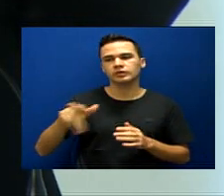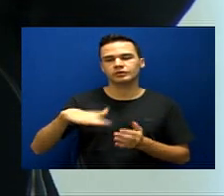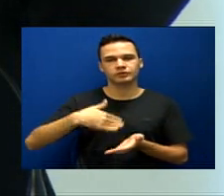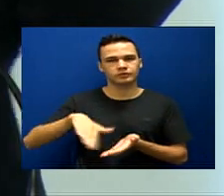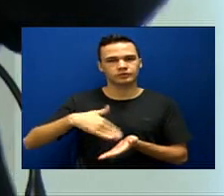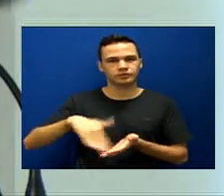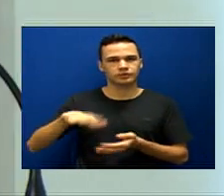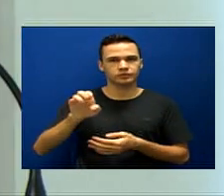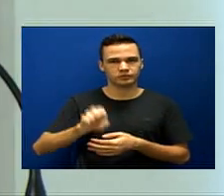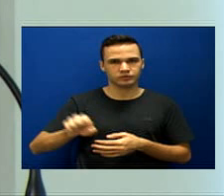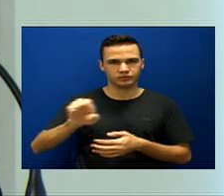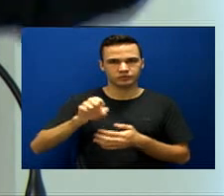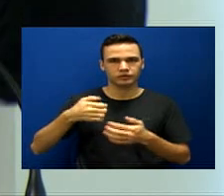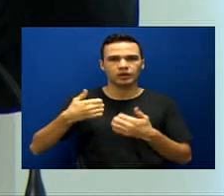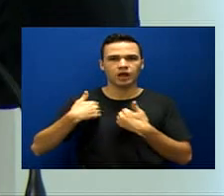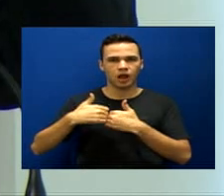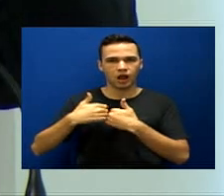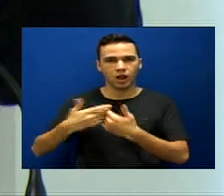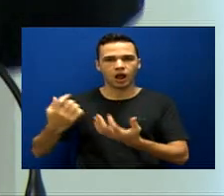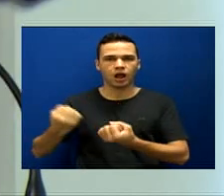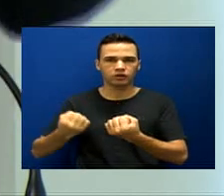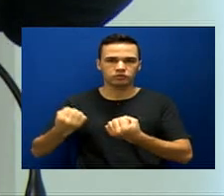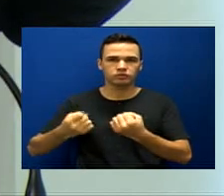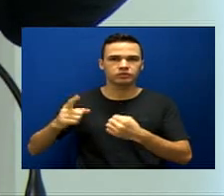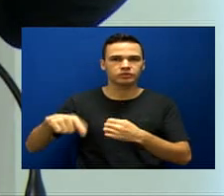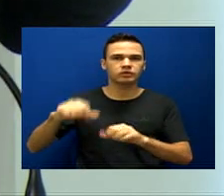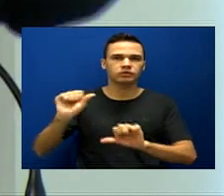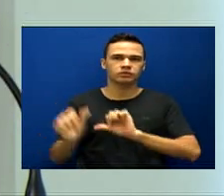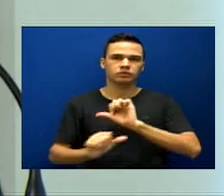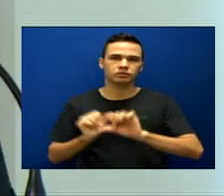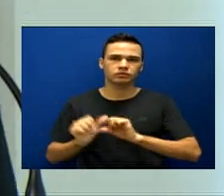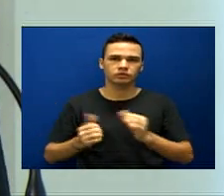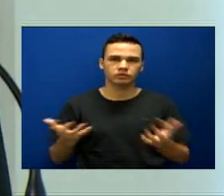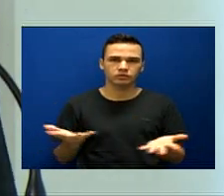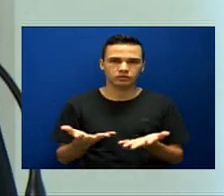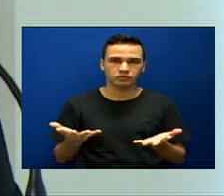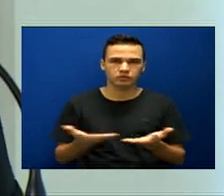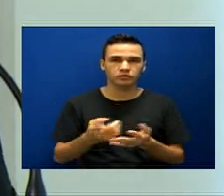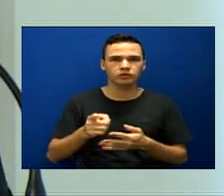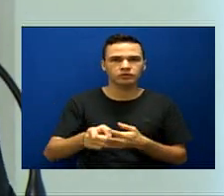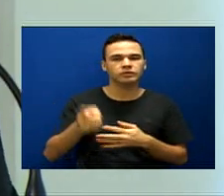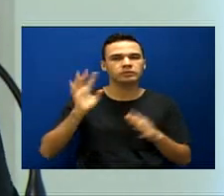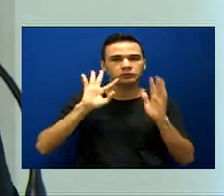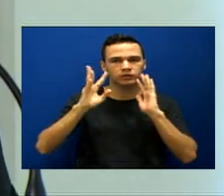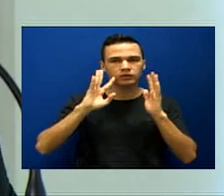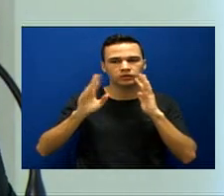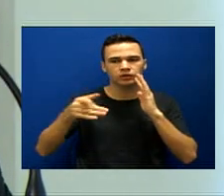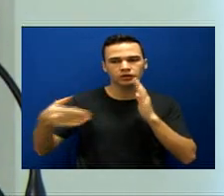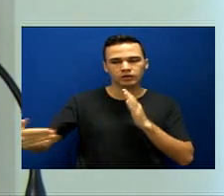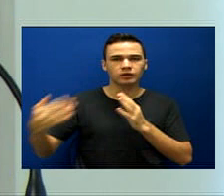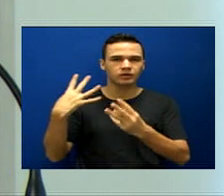secretário de Estado de Transporte, que acabou de ser mudado na data de hoje, para tratar da duplicação